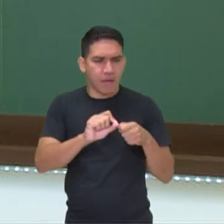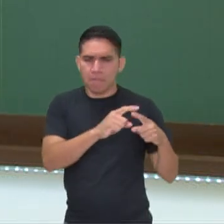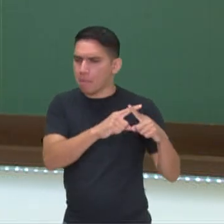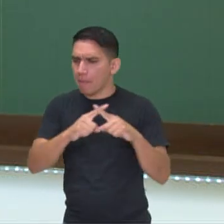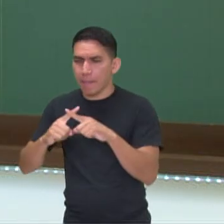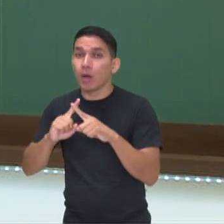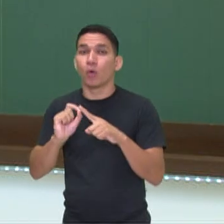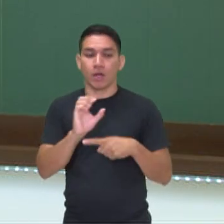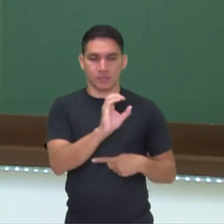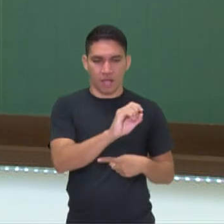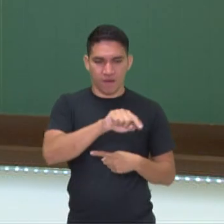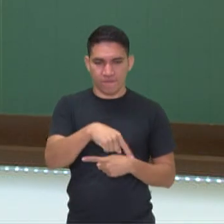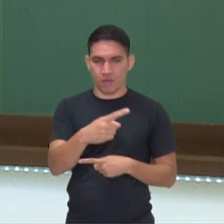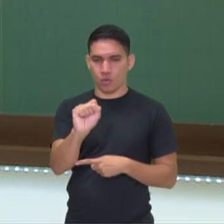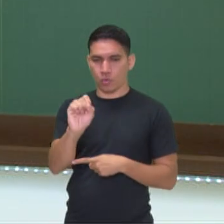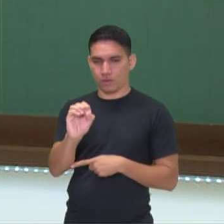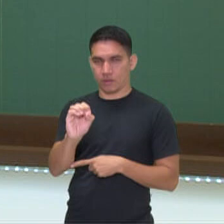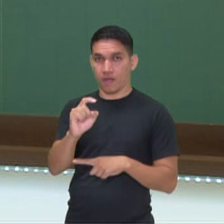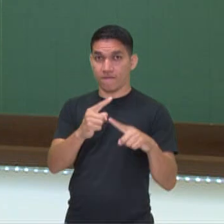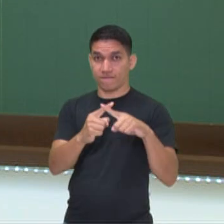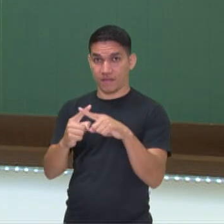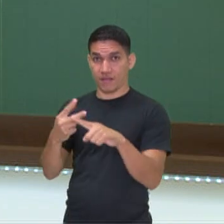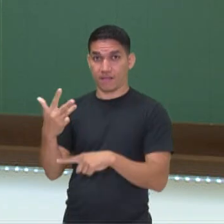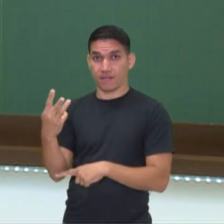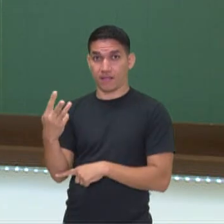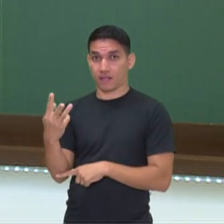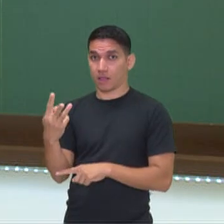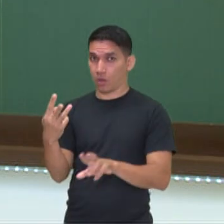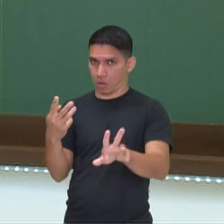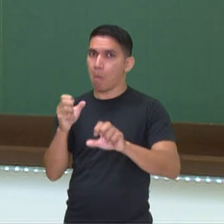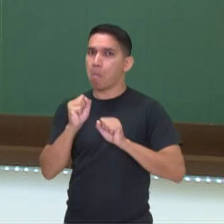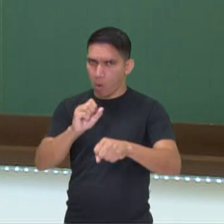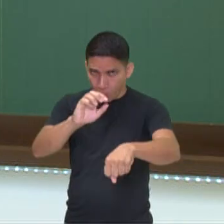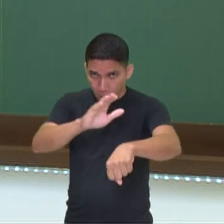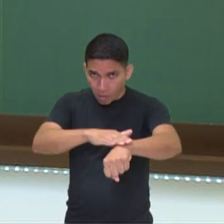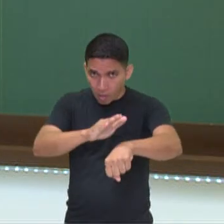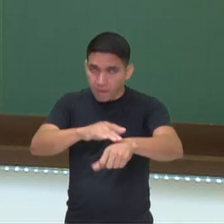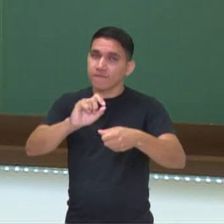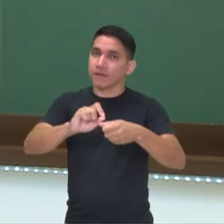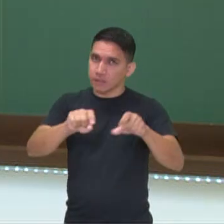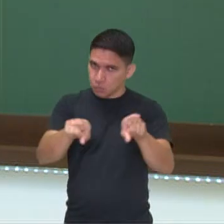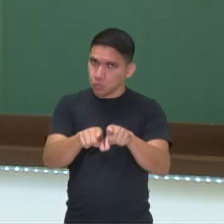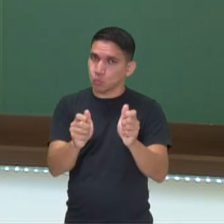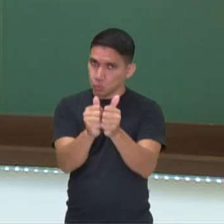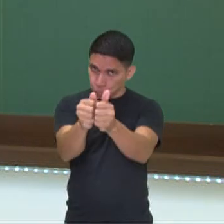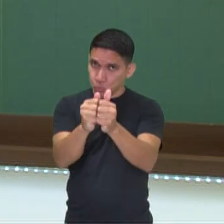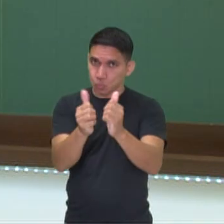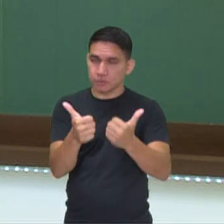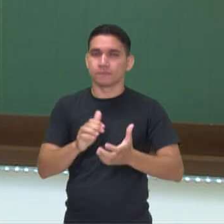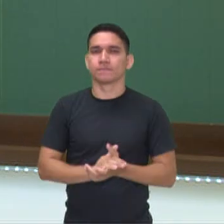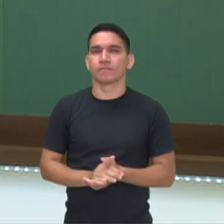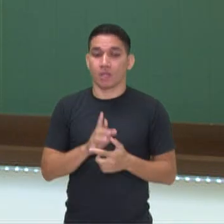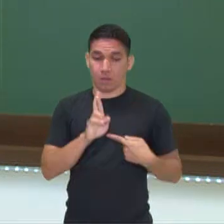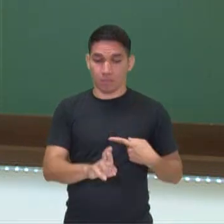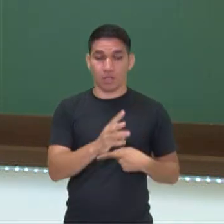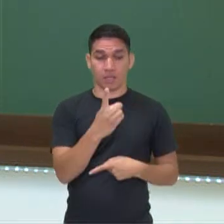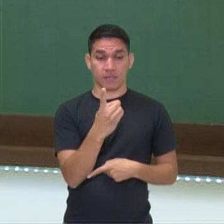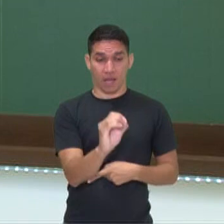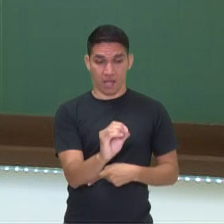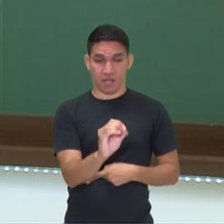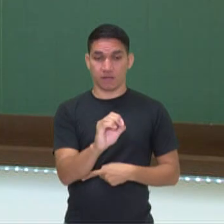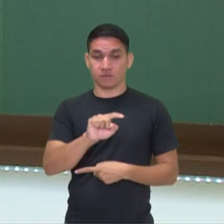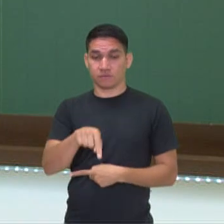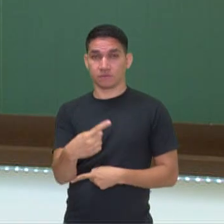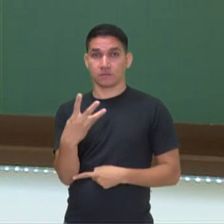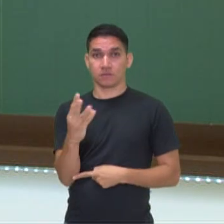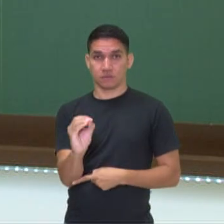multiplicação, 0,80 vezes 13, vocês podem fazer em casa também essa multiplicação, dá